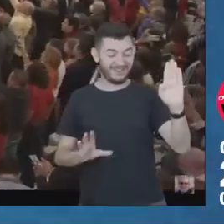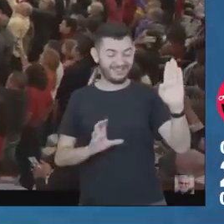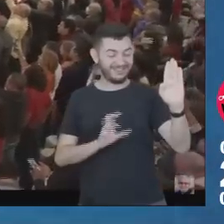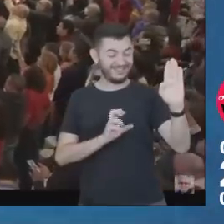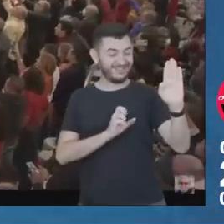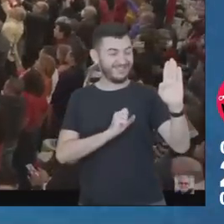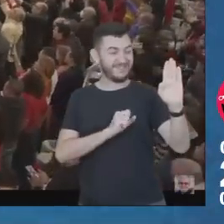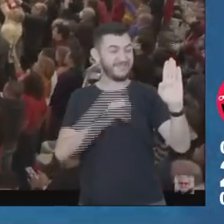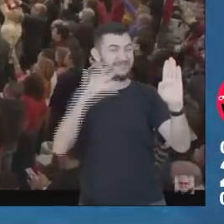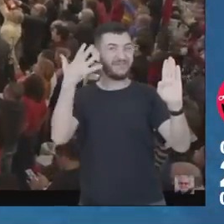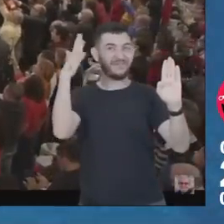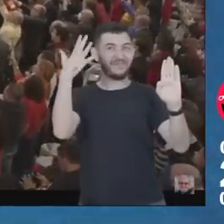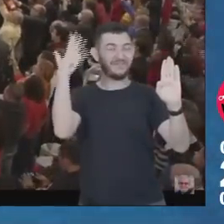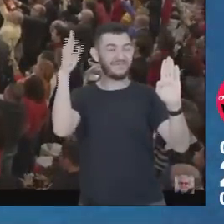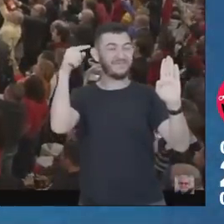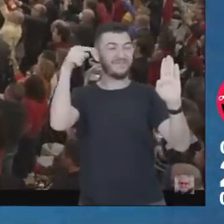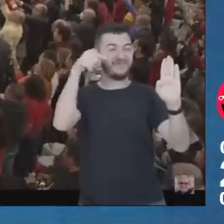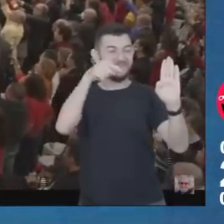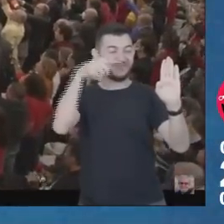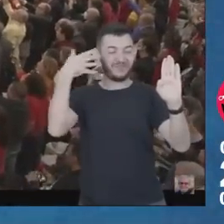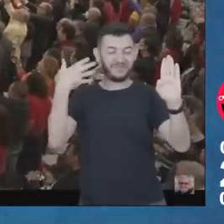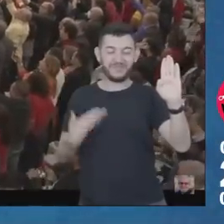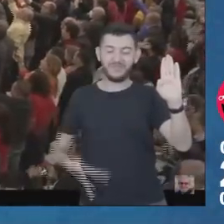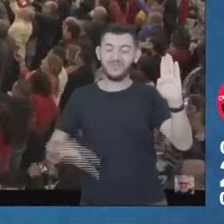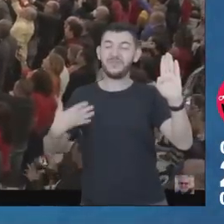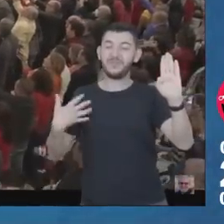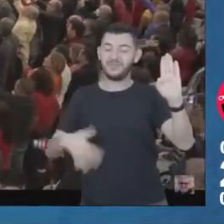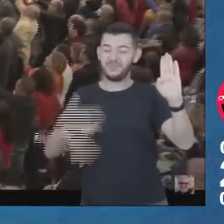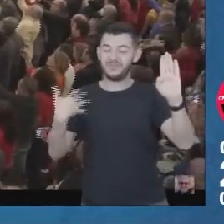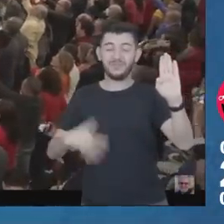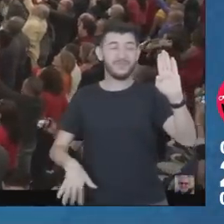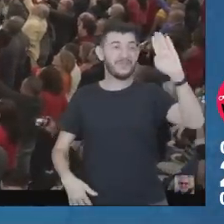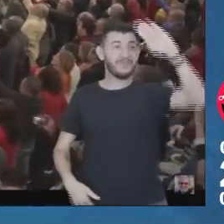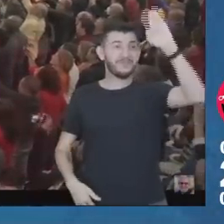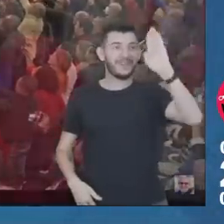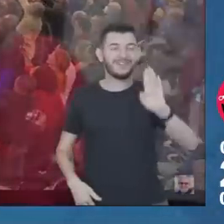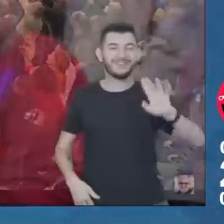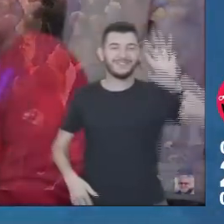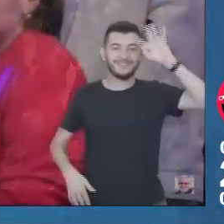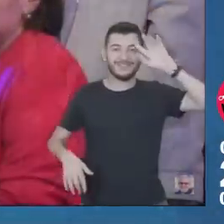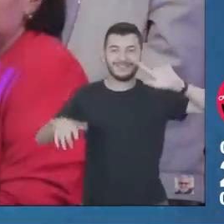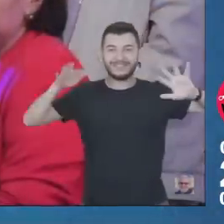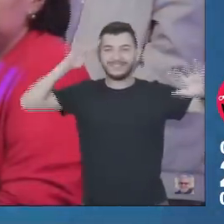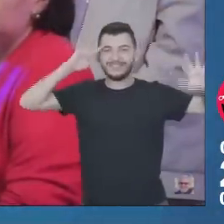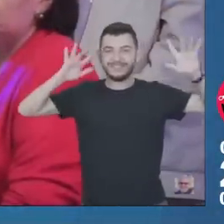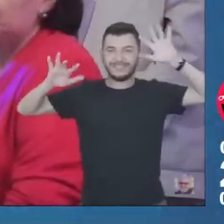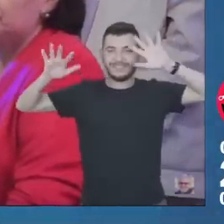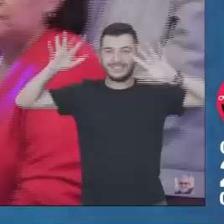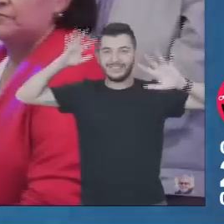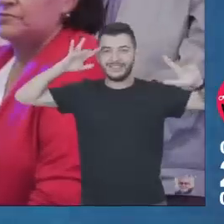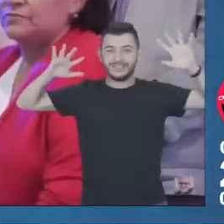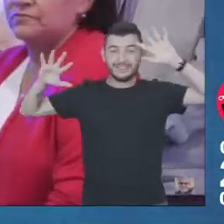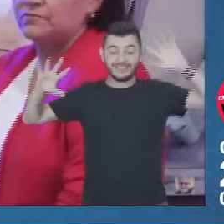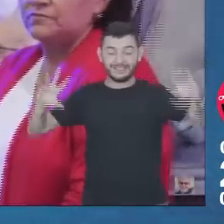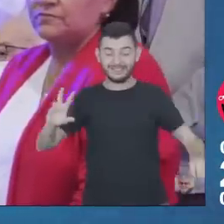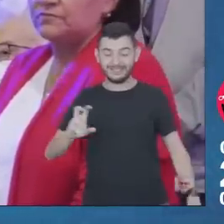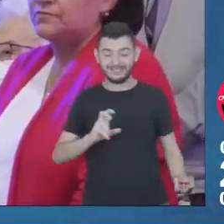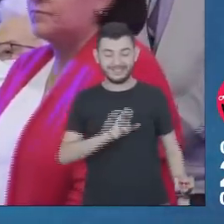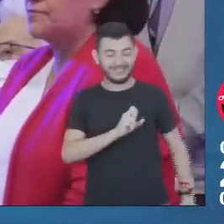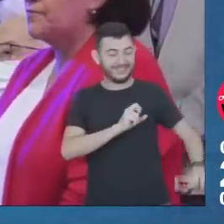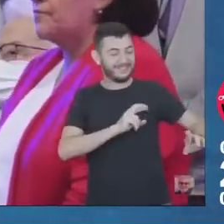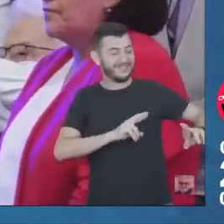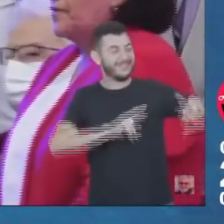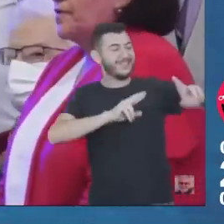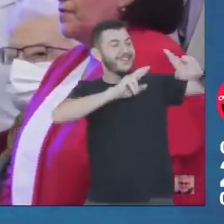sonho intenso, um raio vívido de amor e de esperança, a terra desce. Se